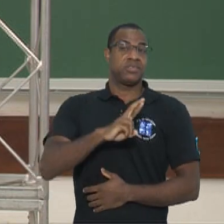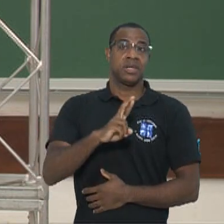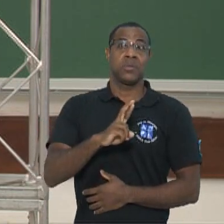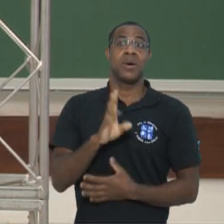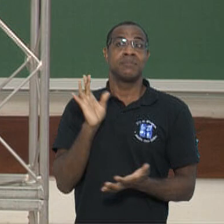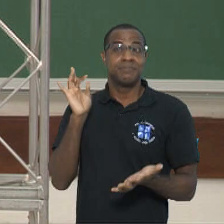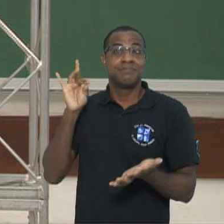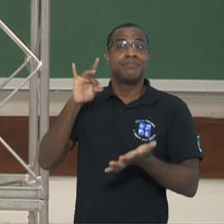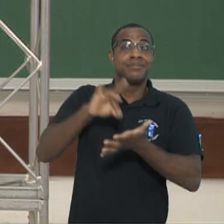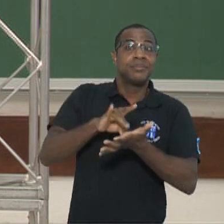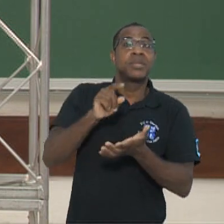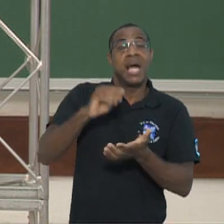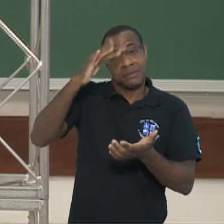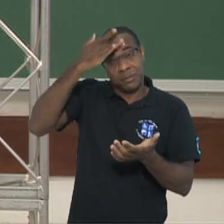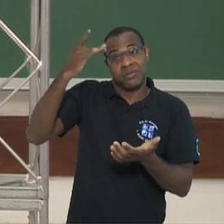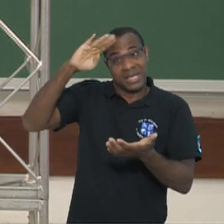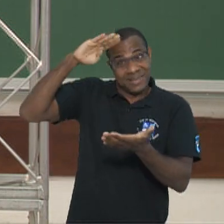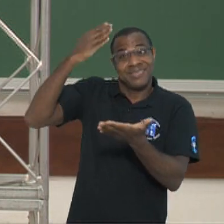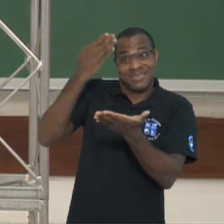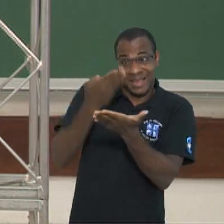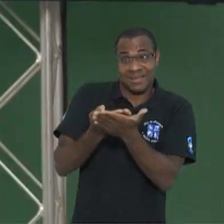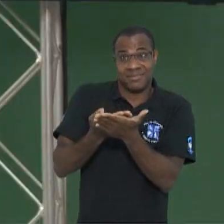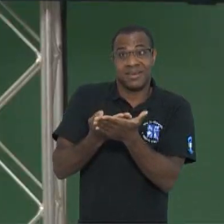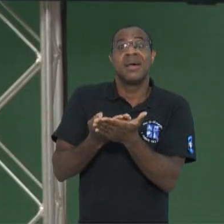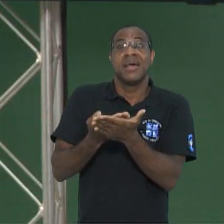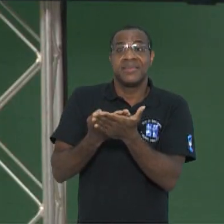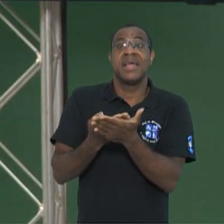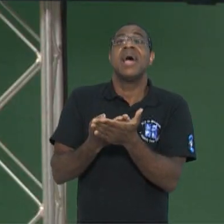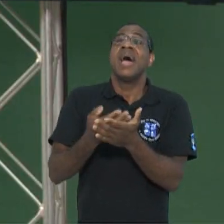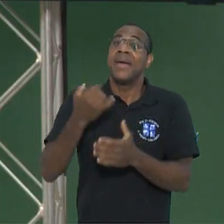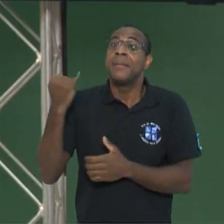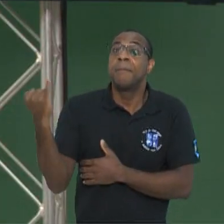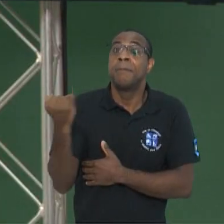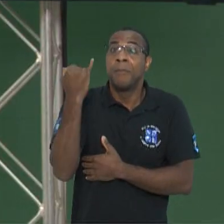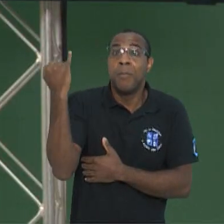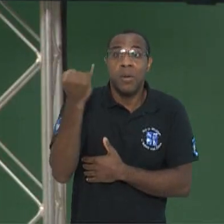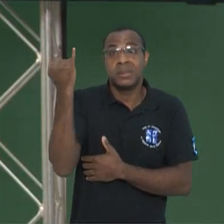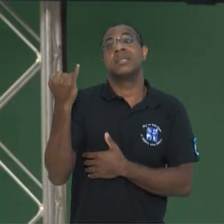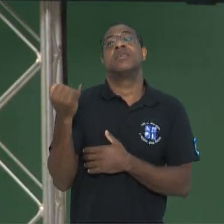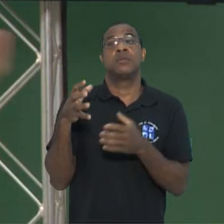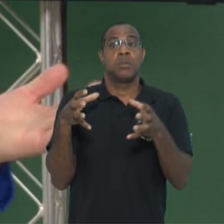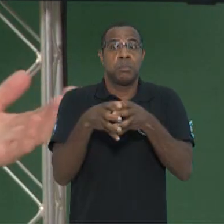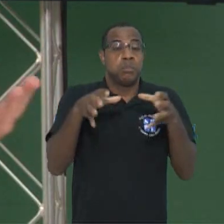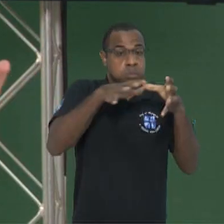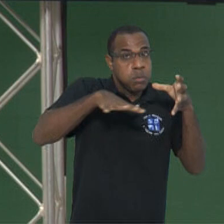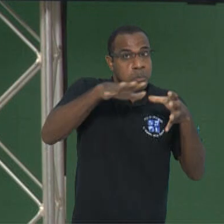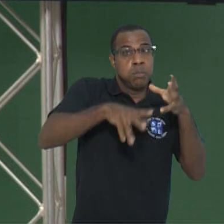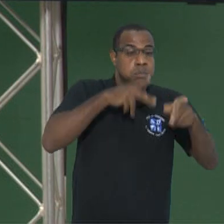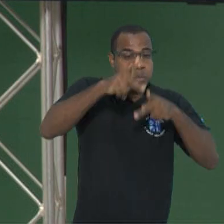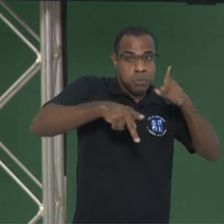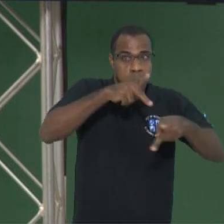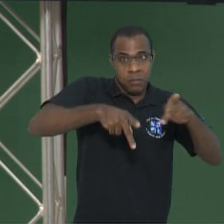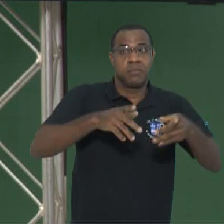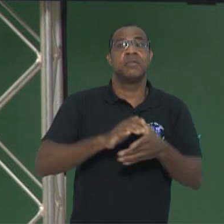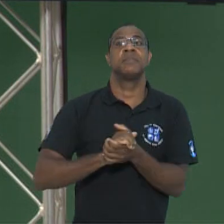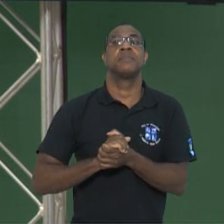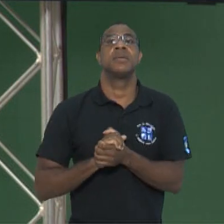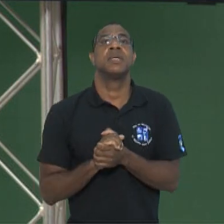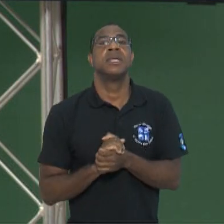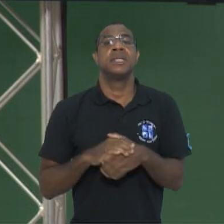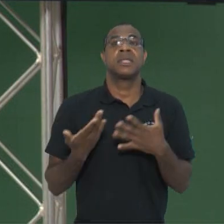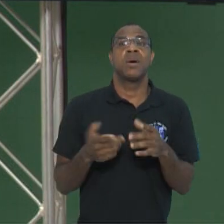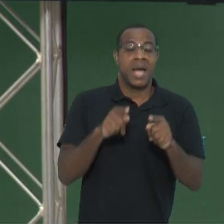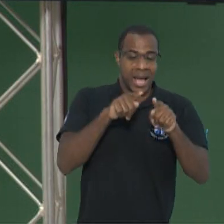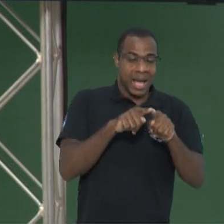Egito Antigo, até para conseguir entender como que a construção de produções faraônicas gigantescas, como as